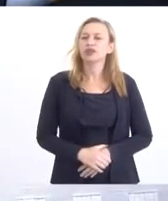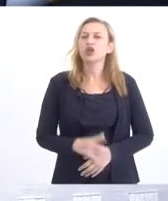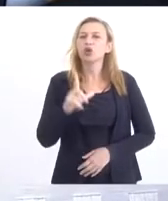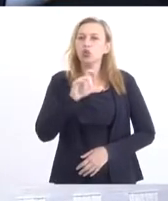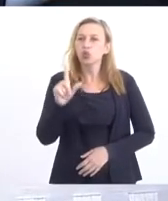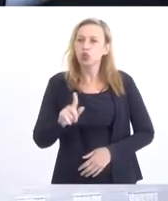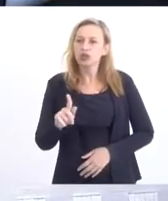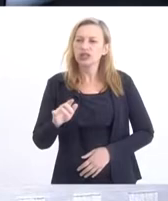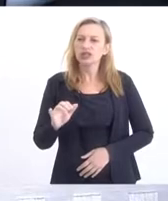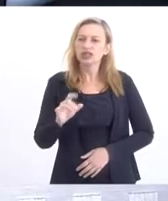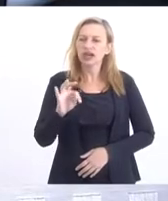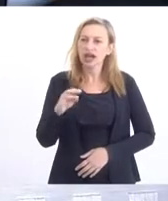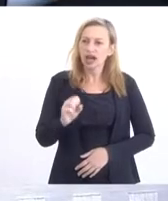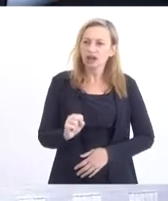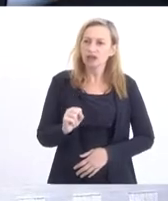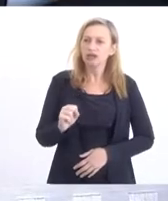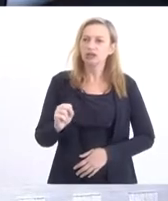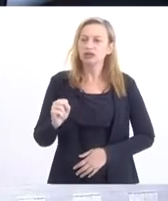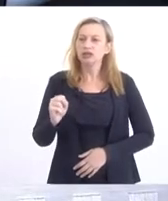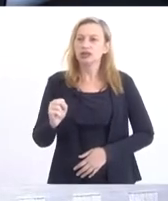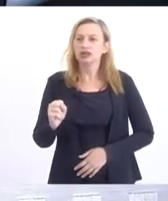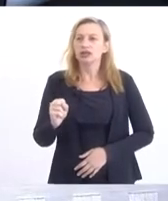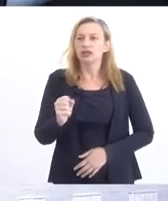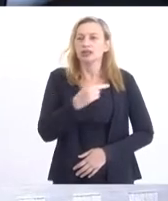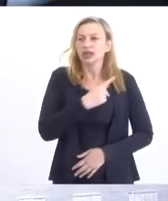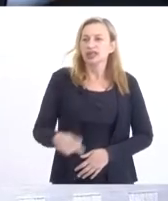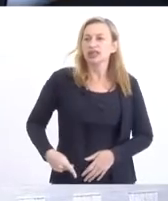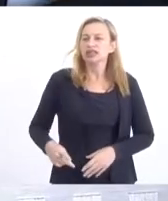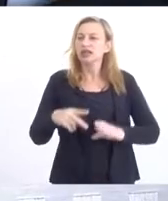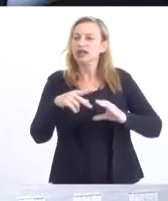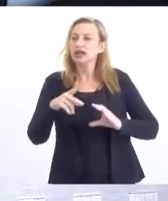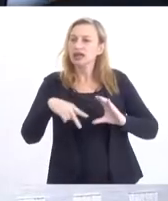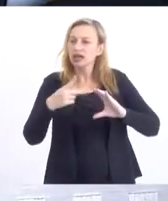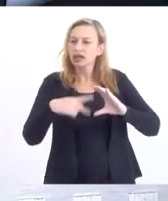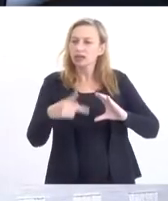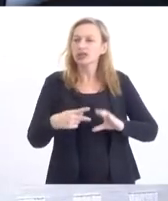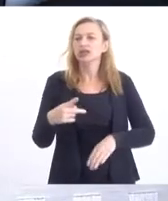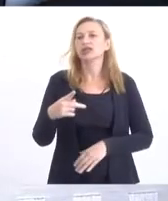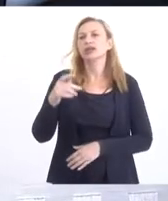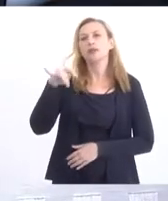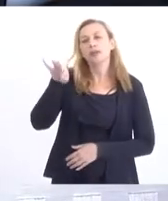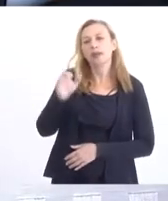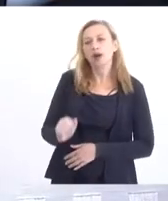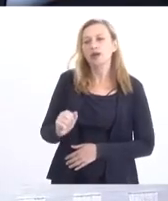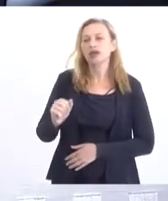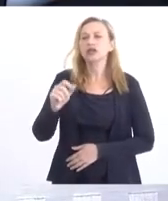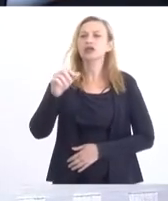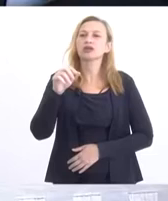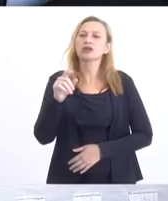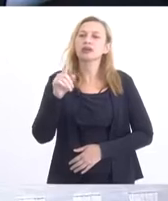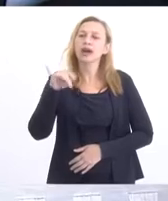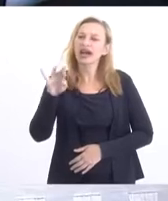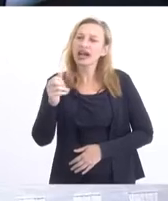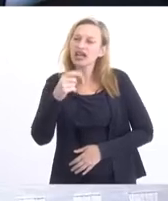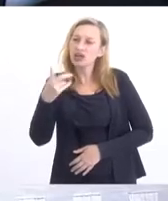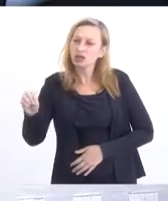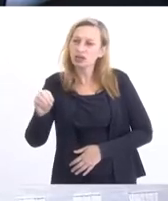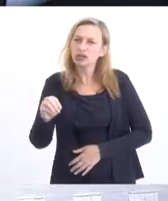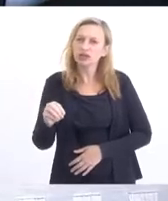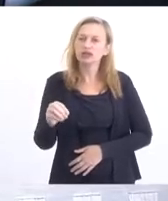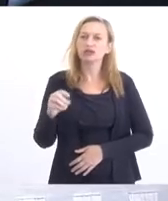Luiz Carlos da Silva, presidente da Câmara. Torinho, presidente da Câmara de Santo Antônio de Pádua. Osiel Magalhães, vereador de